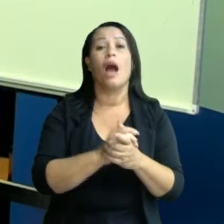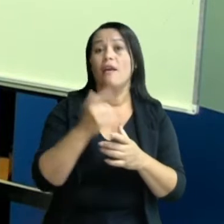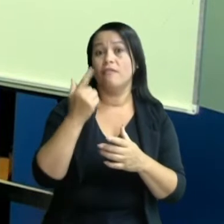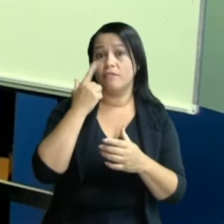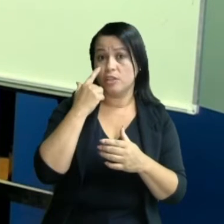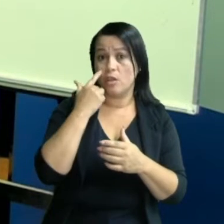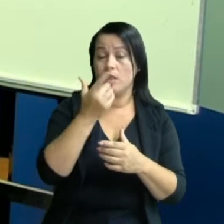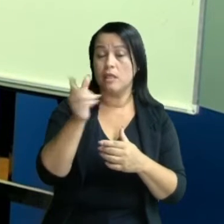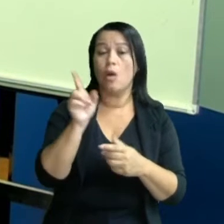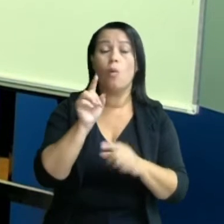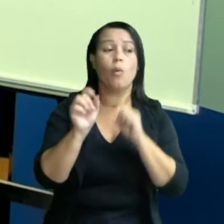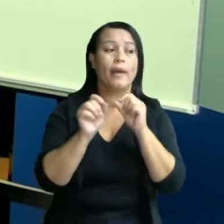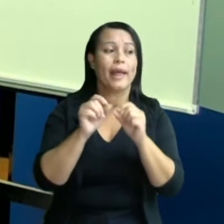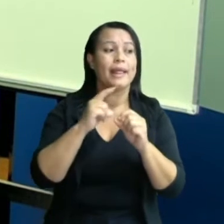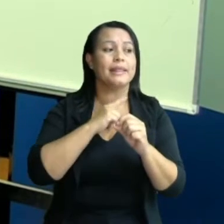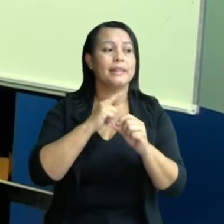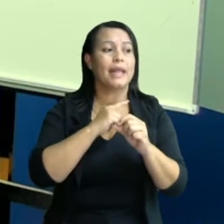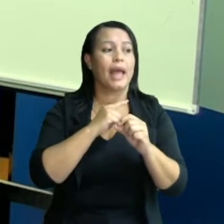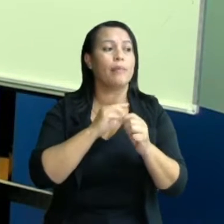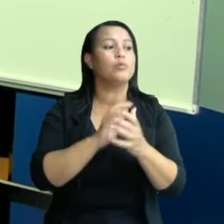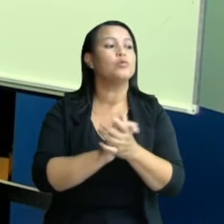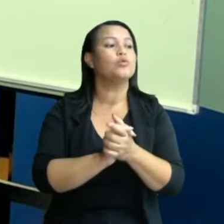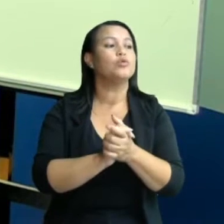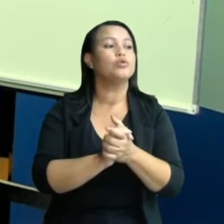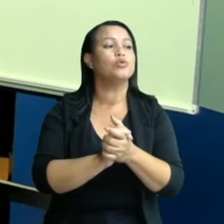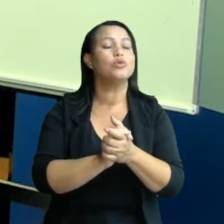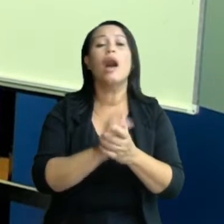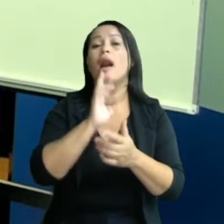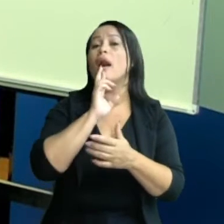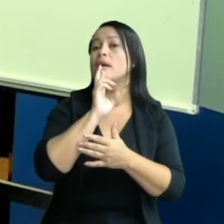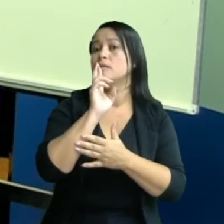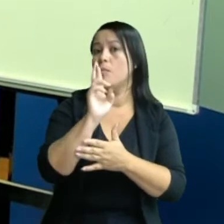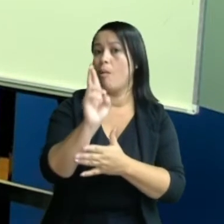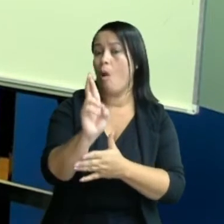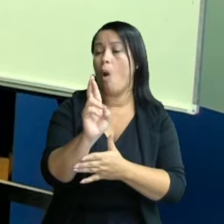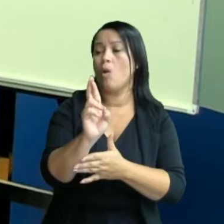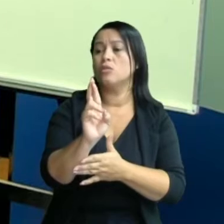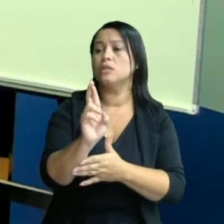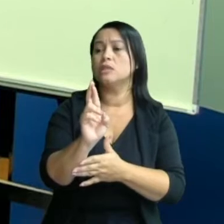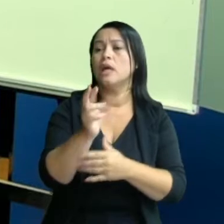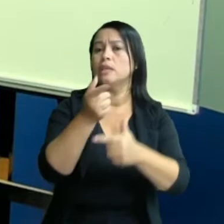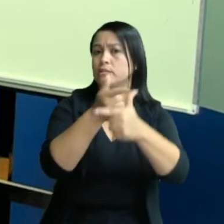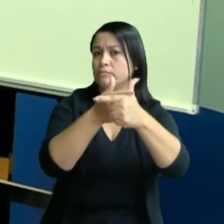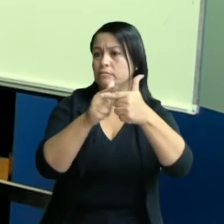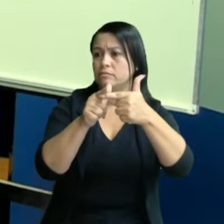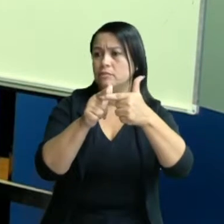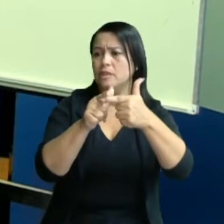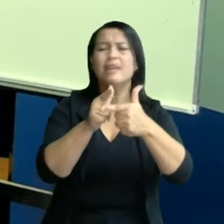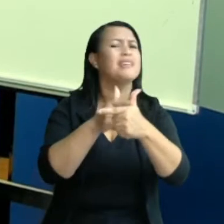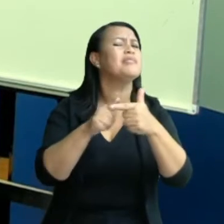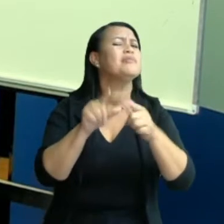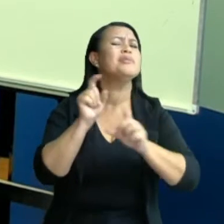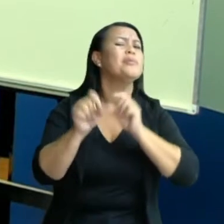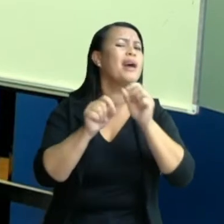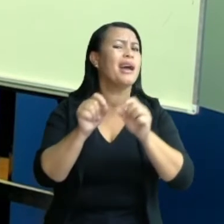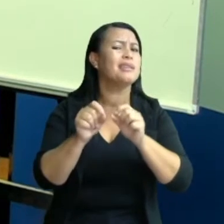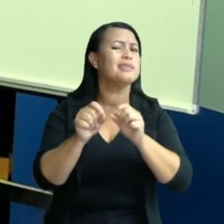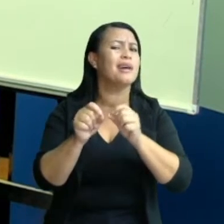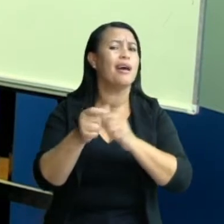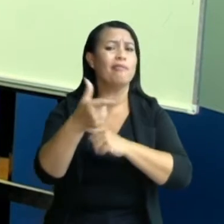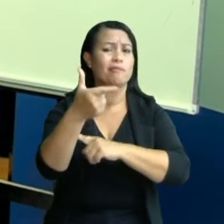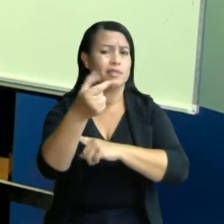Então, aqui, ó. Então, nós temos aqui, ó, o resultado de uma divisão. Que divisão é essa?